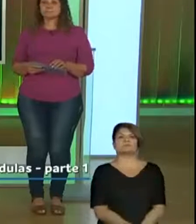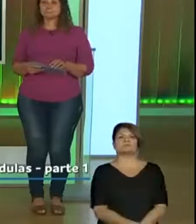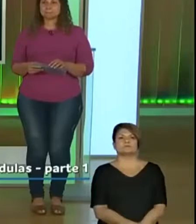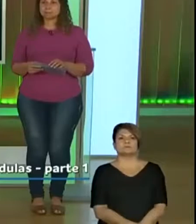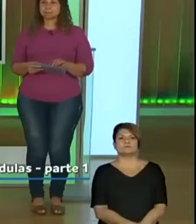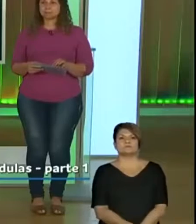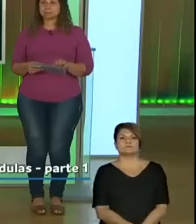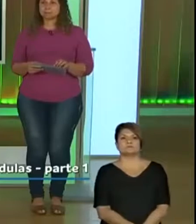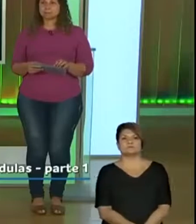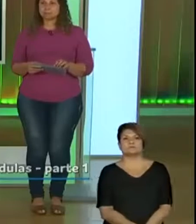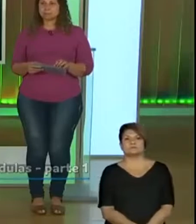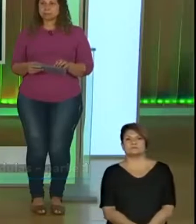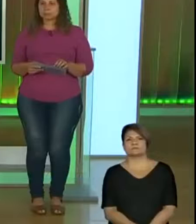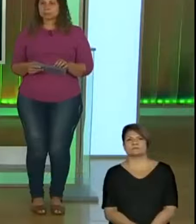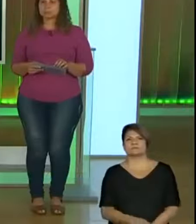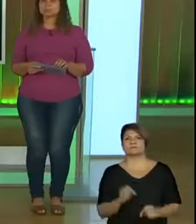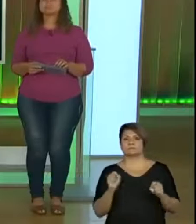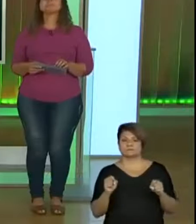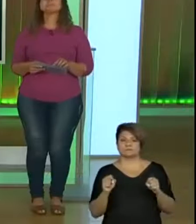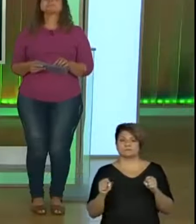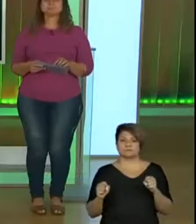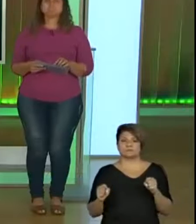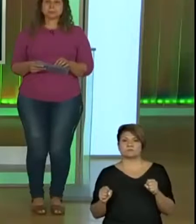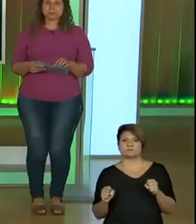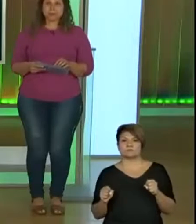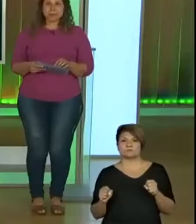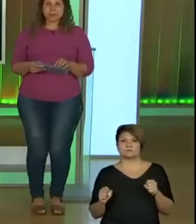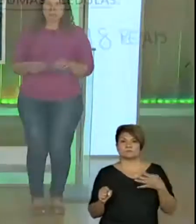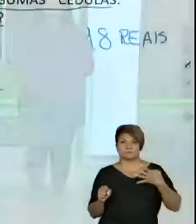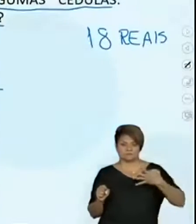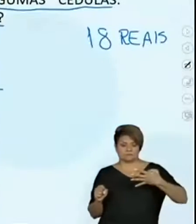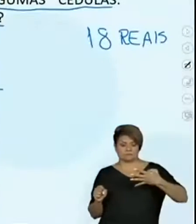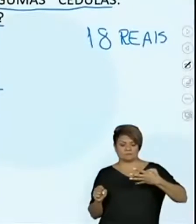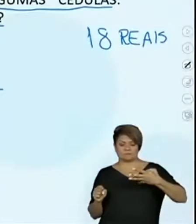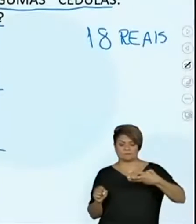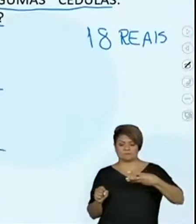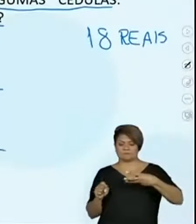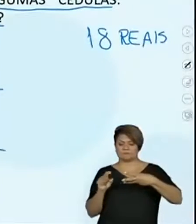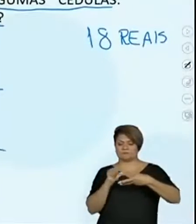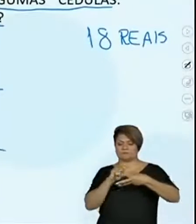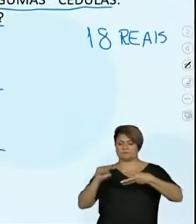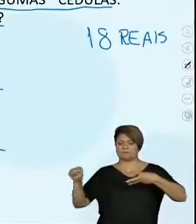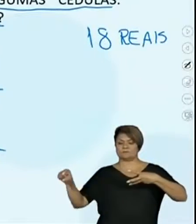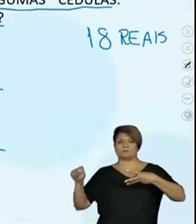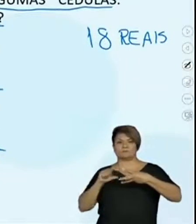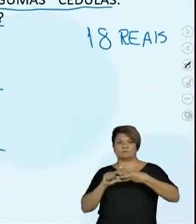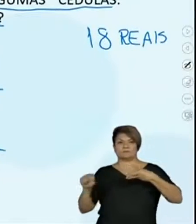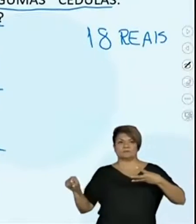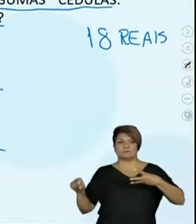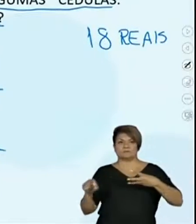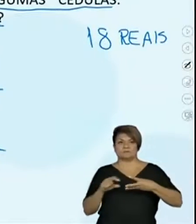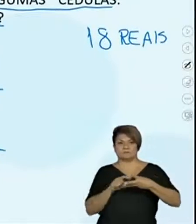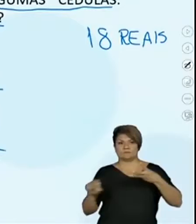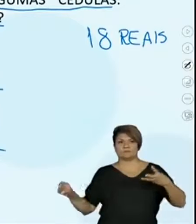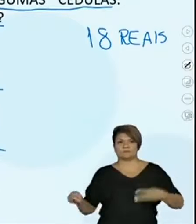posso vir aqui, ó, somar assim, ó. Olha seis. Só. Soma aqui, ó,